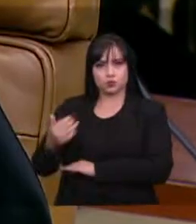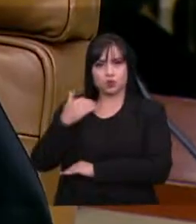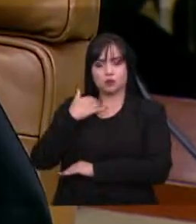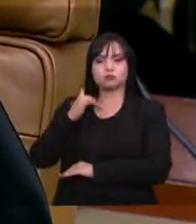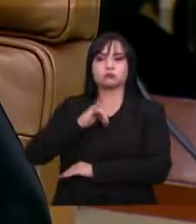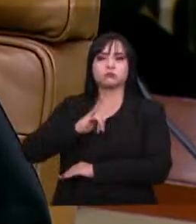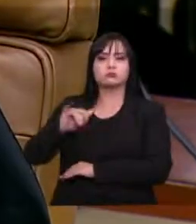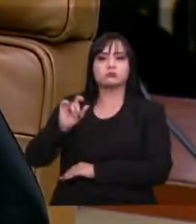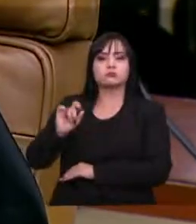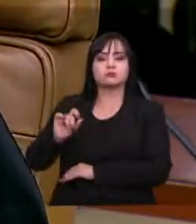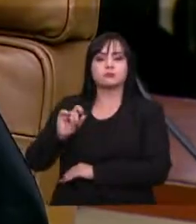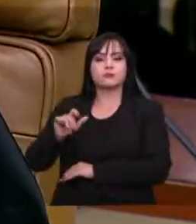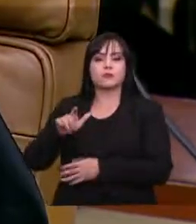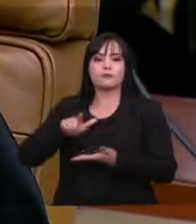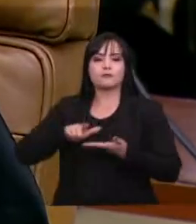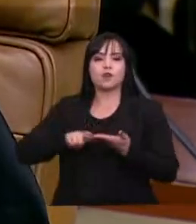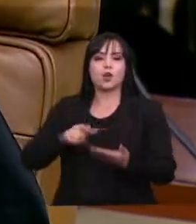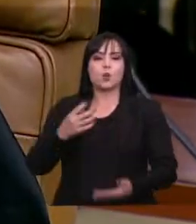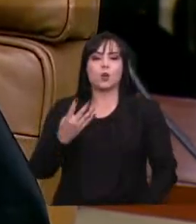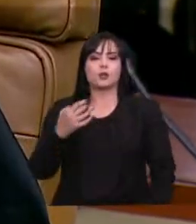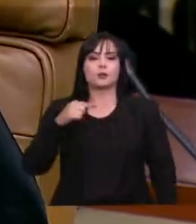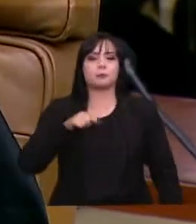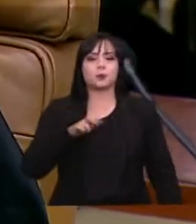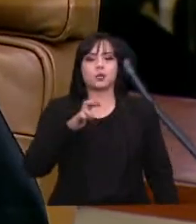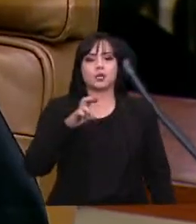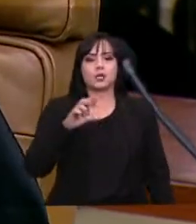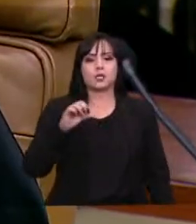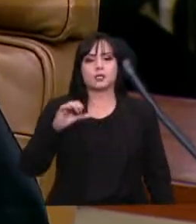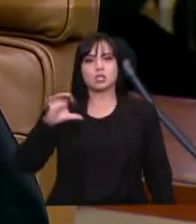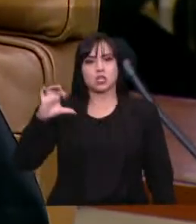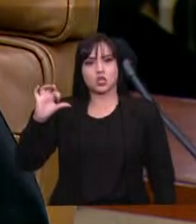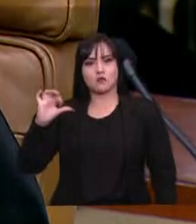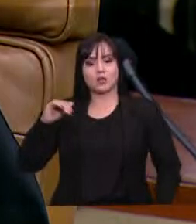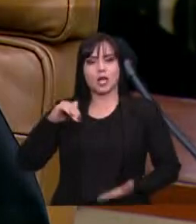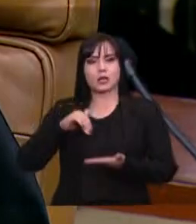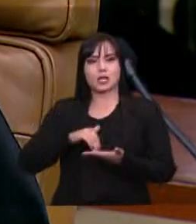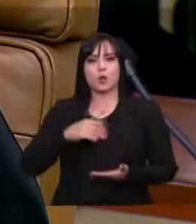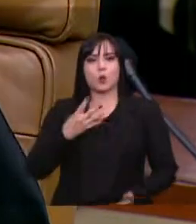confirmadas em folhas 4.509 a